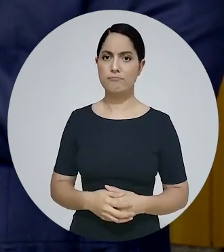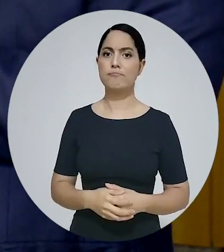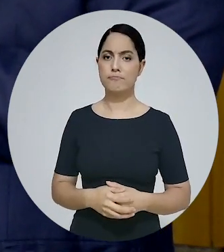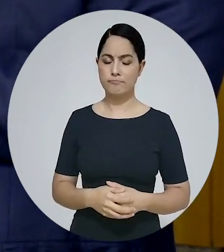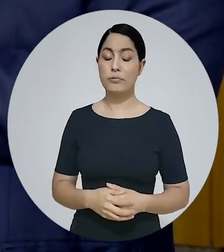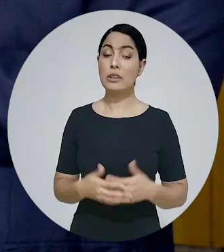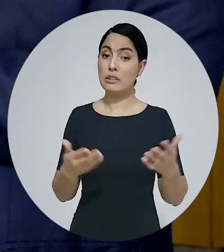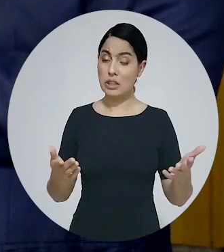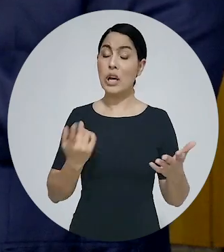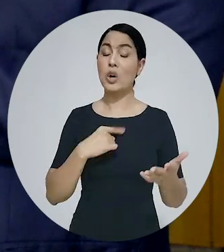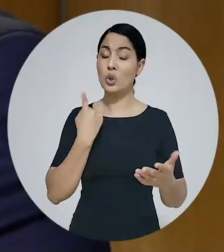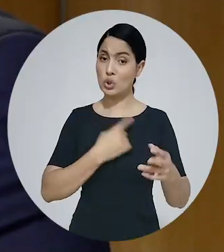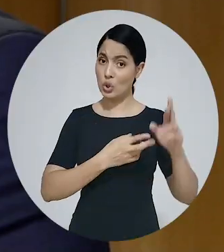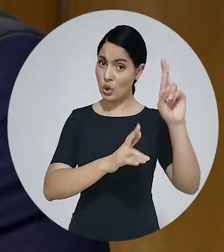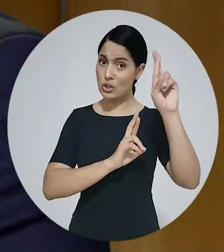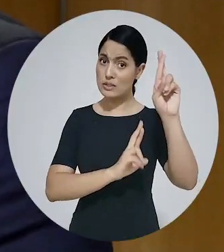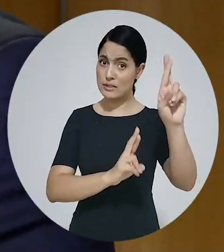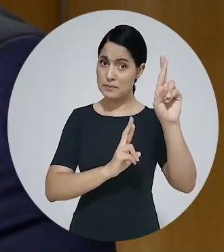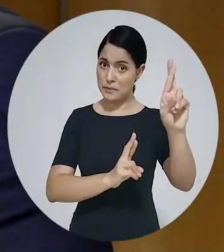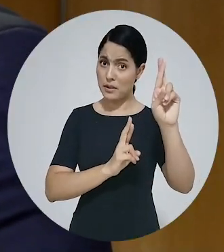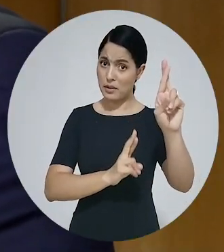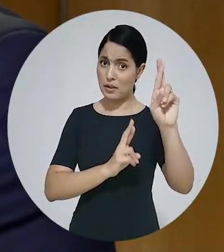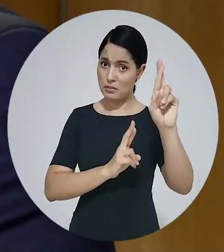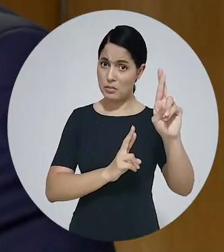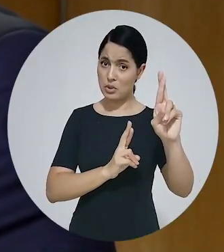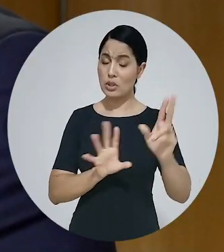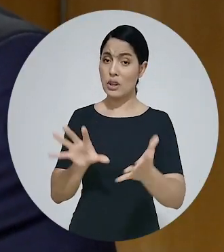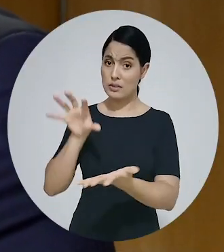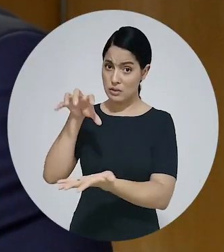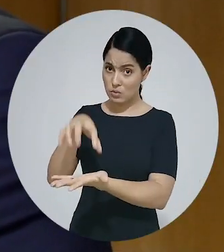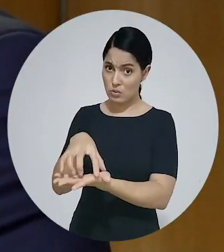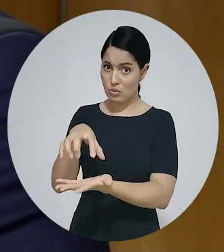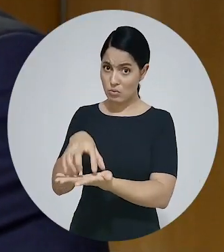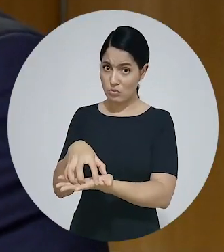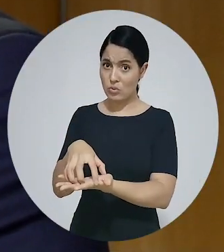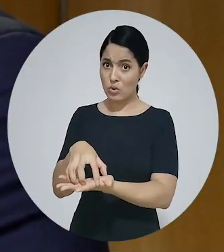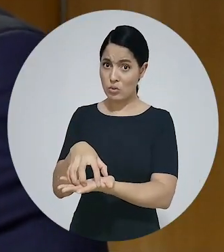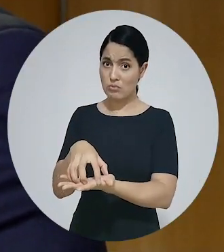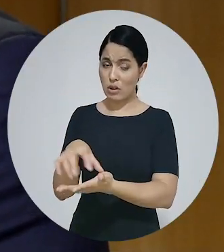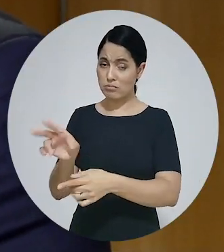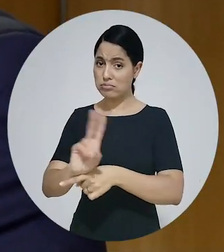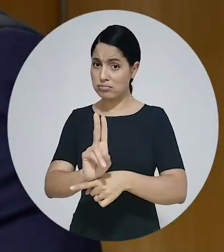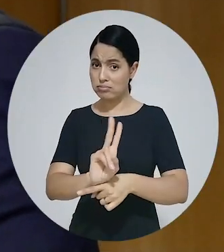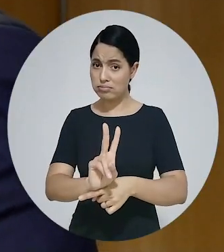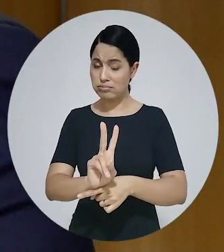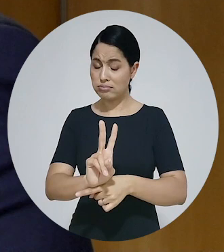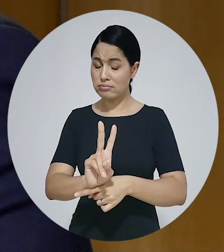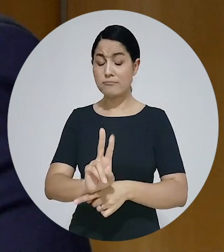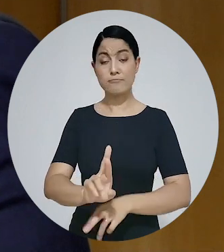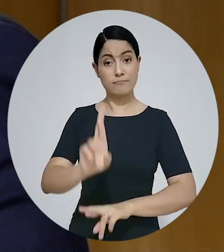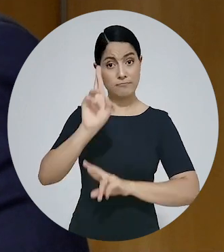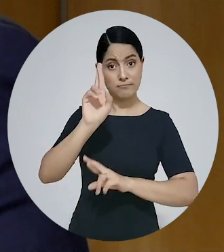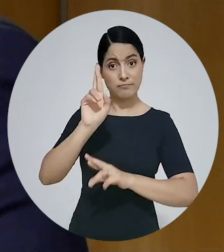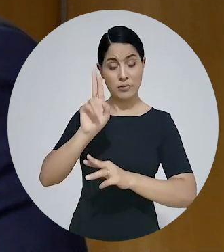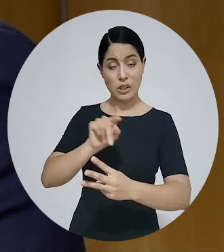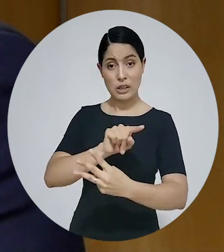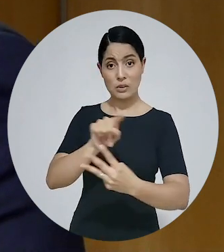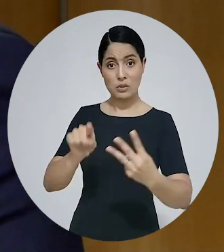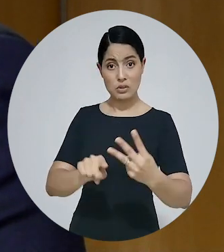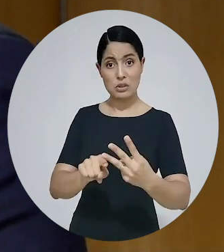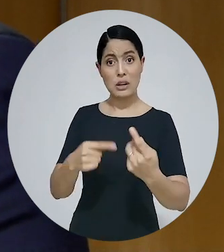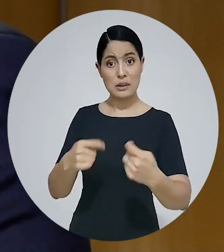Estado do Rio Grande do Norte, e que esperamos esta Corregedoria ela coloque